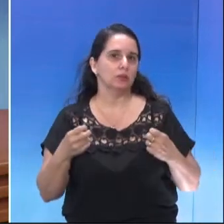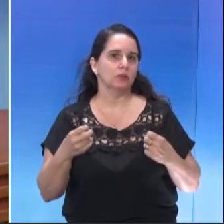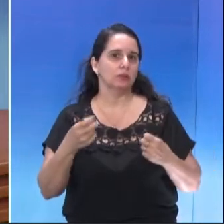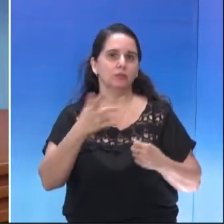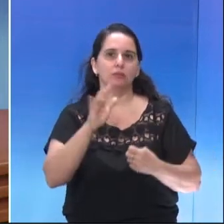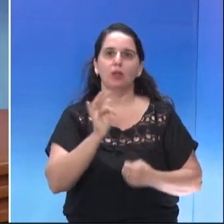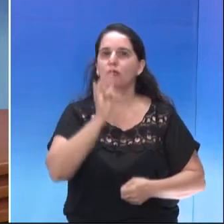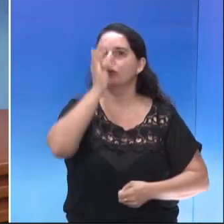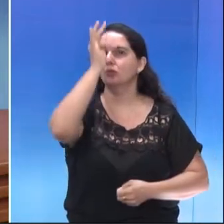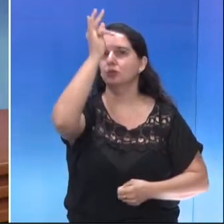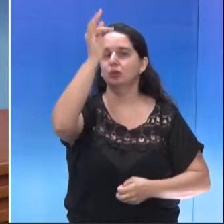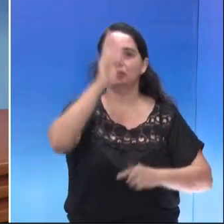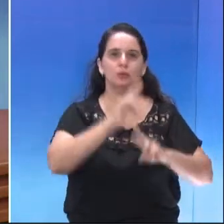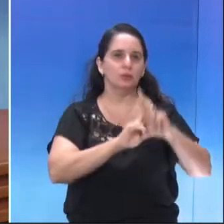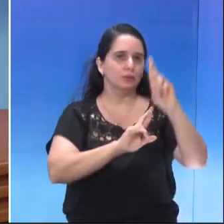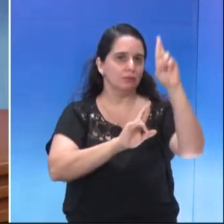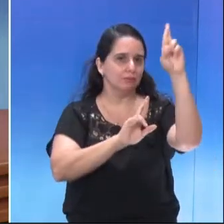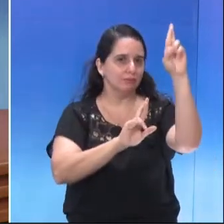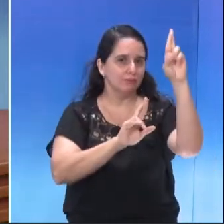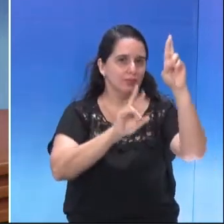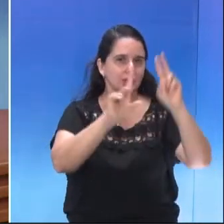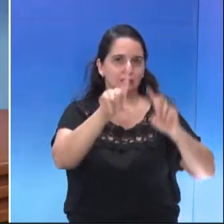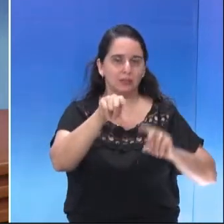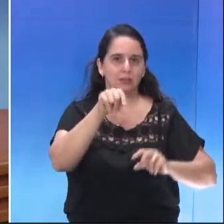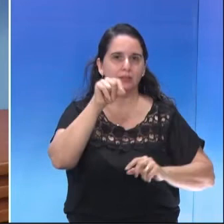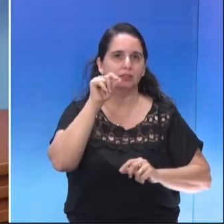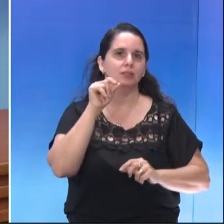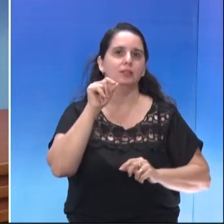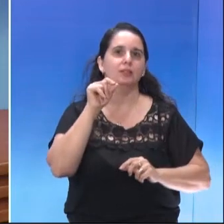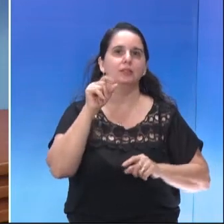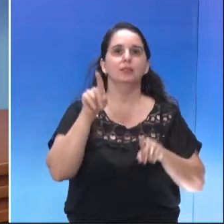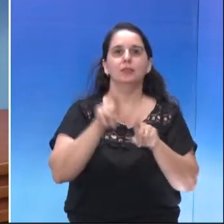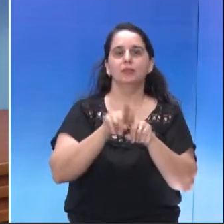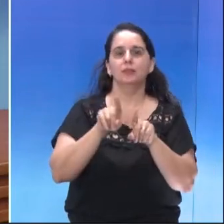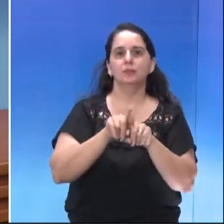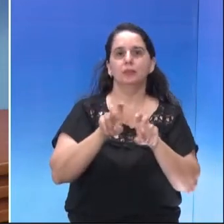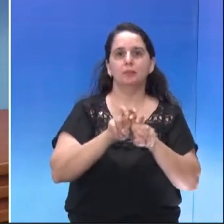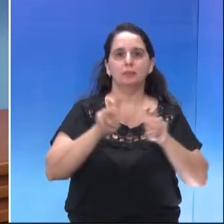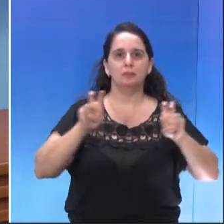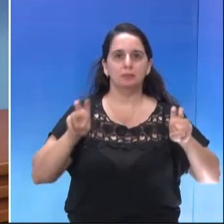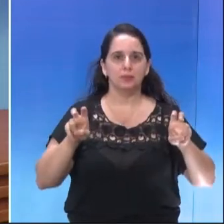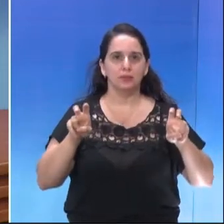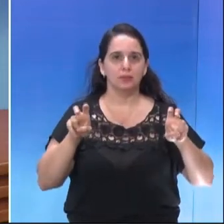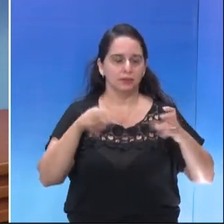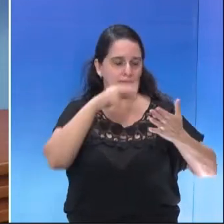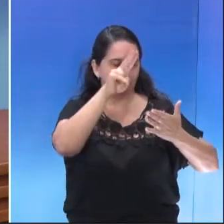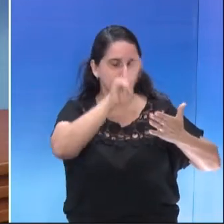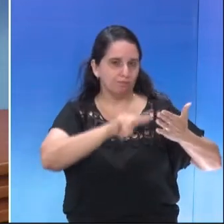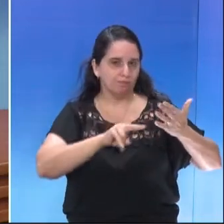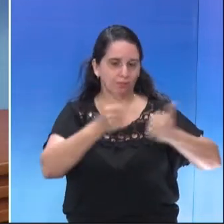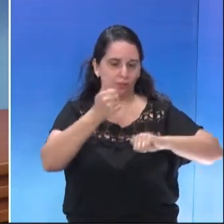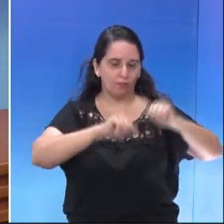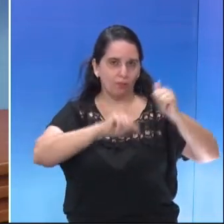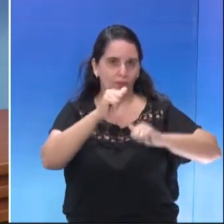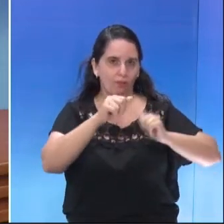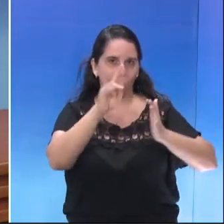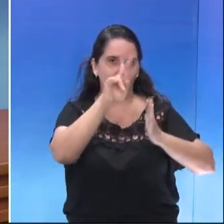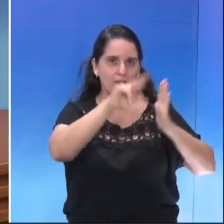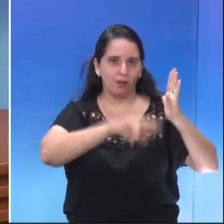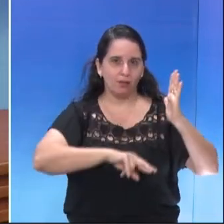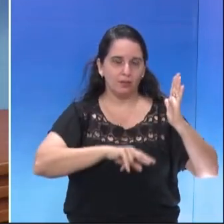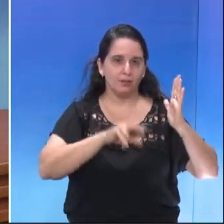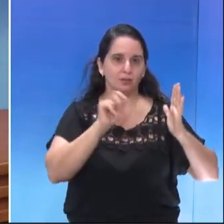esperança, coisas que não se vê alternativas. E o que a banca está querendo chamar você para que você fale é que